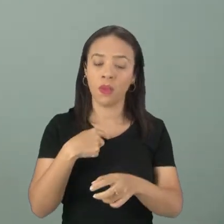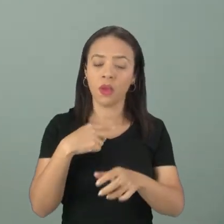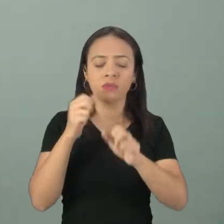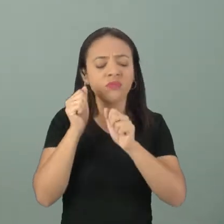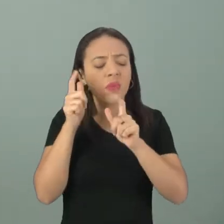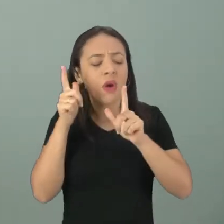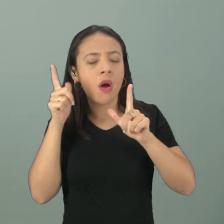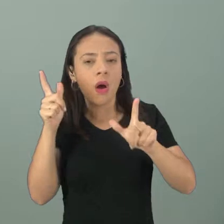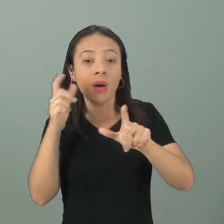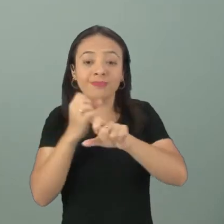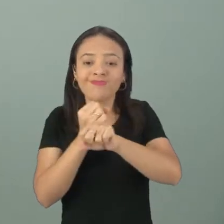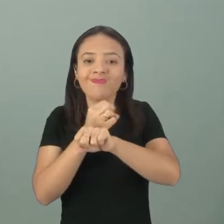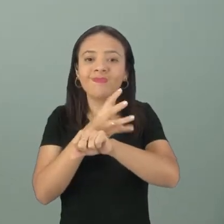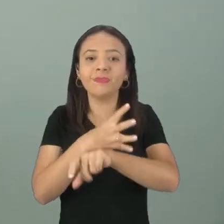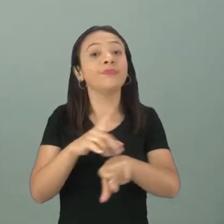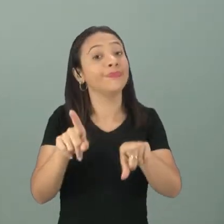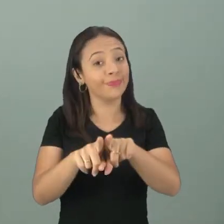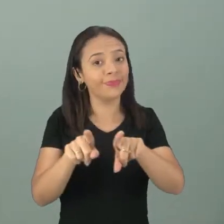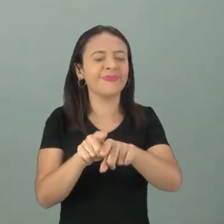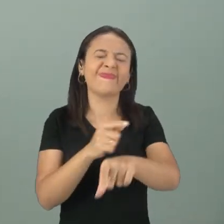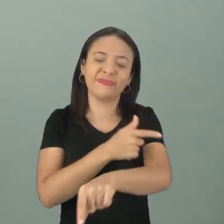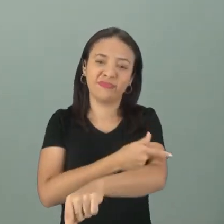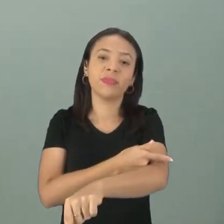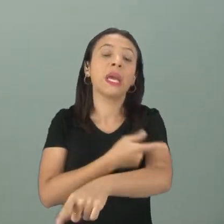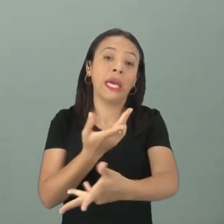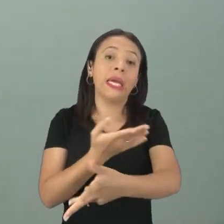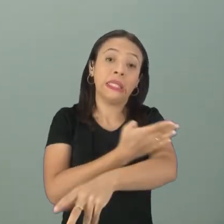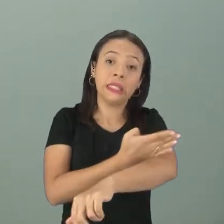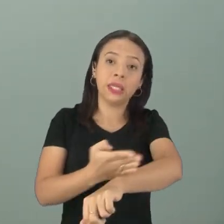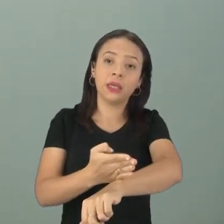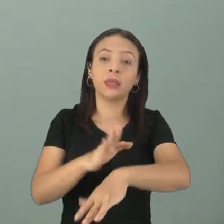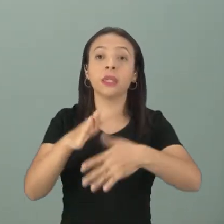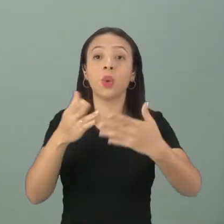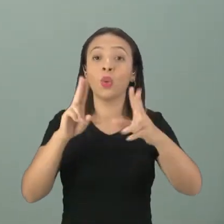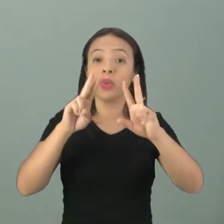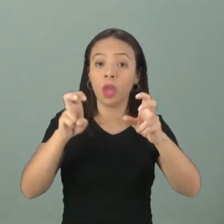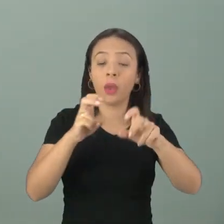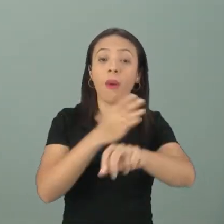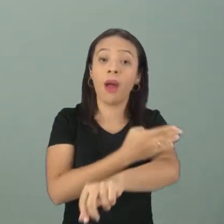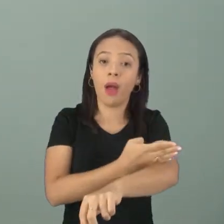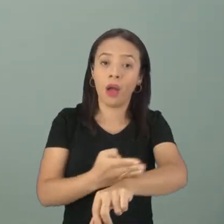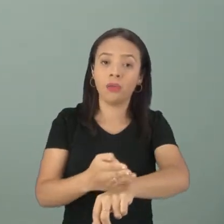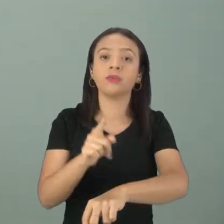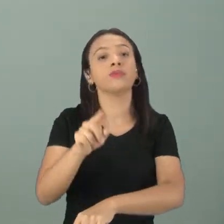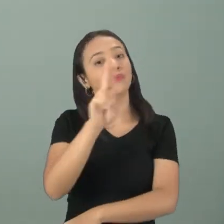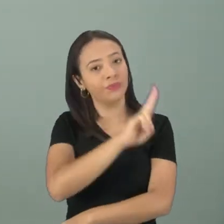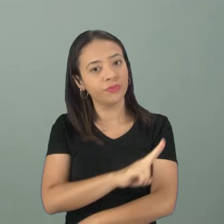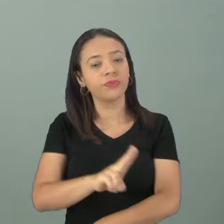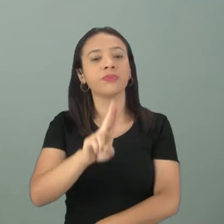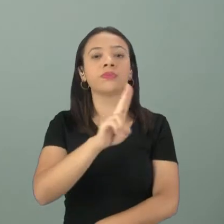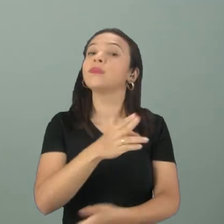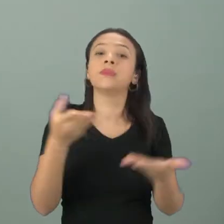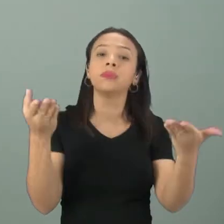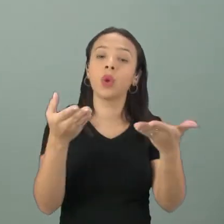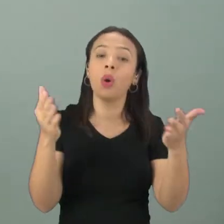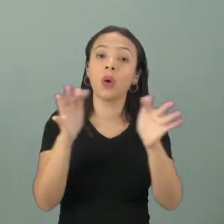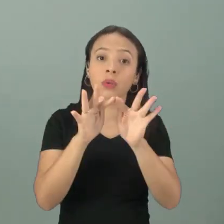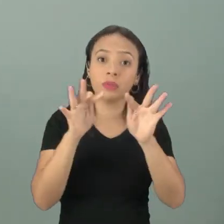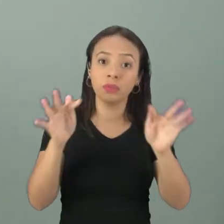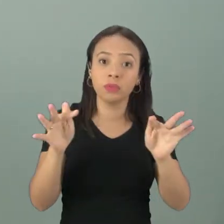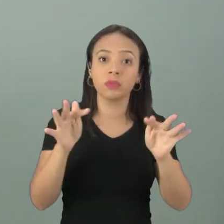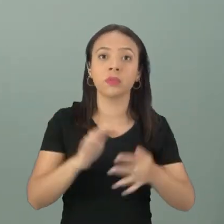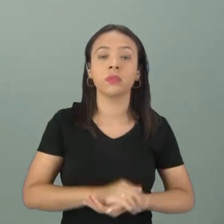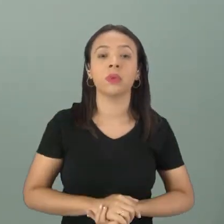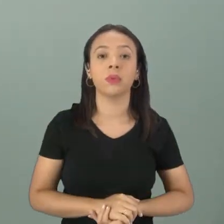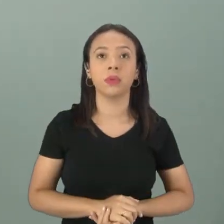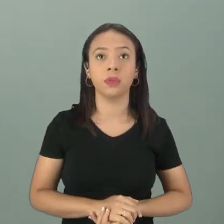cedo. Também é um hábito. Então, para falar sobre hábitos, você vai usar o Simple Present. E não